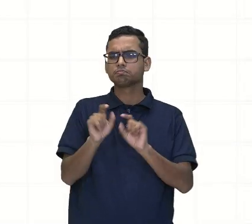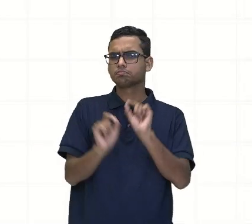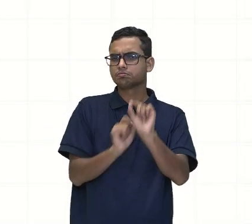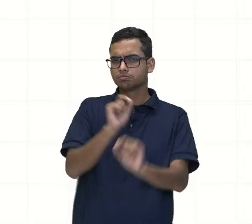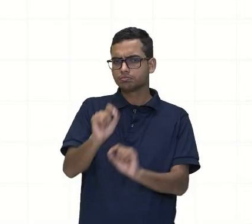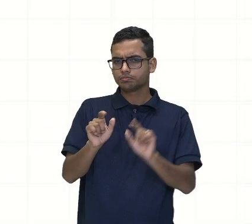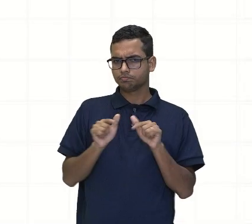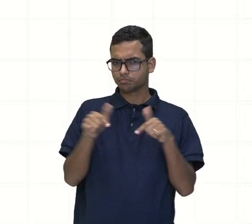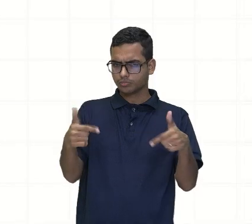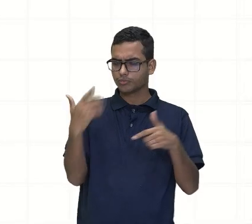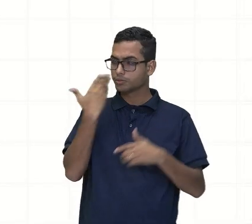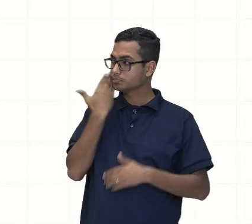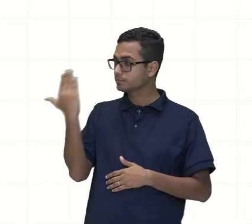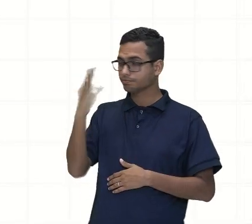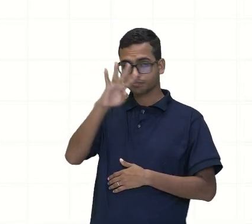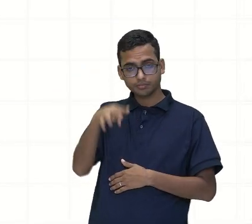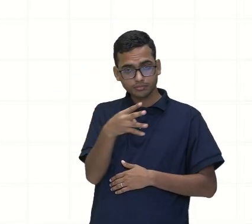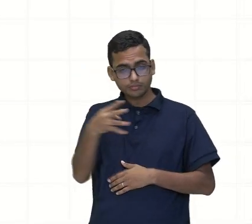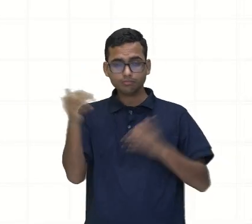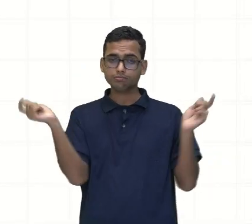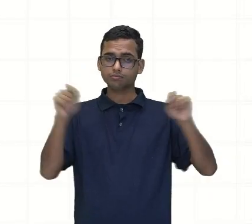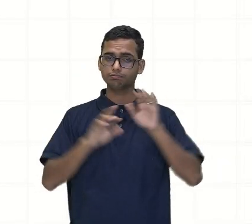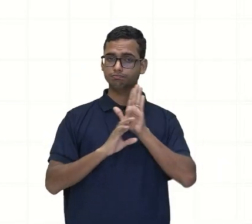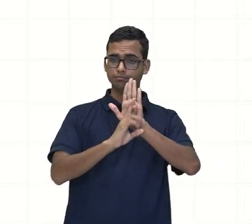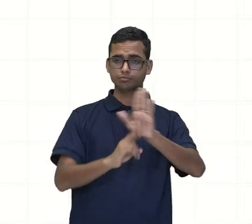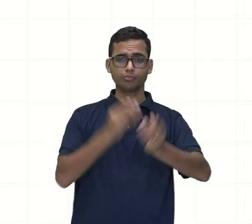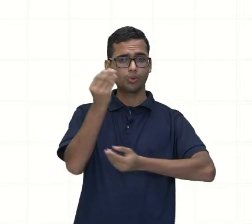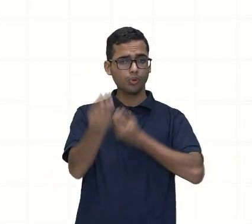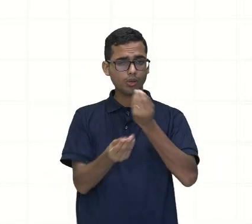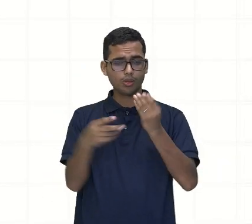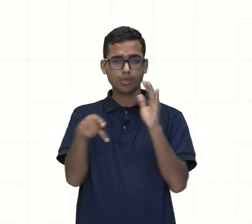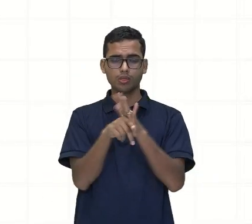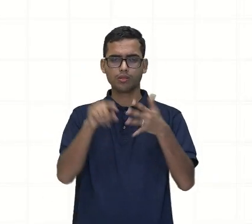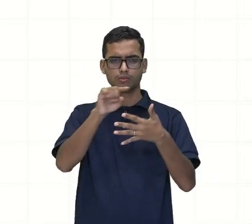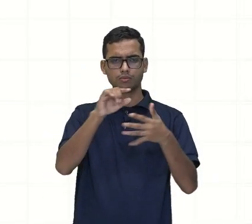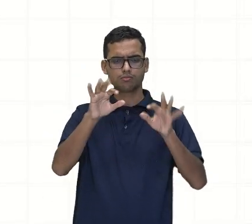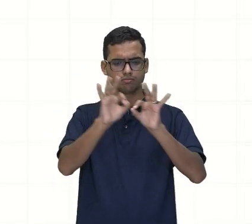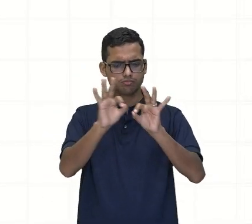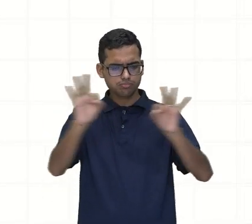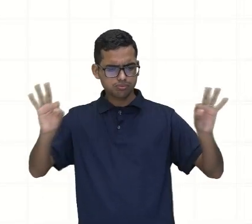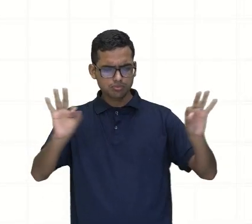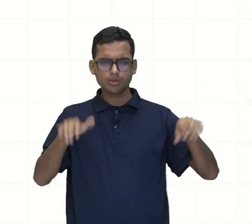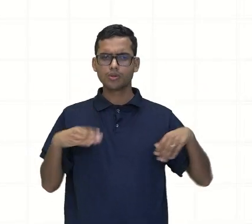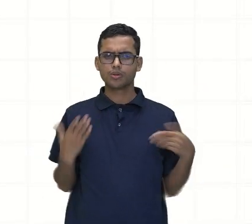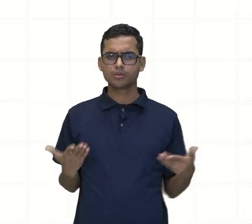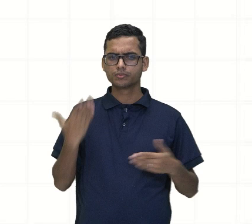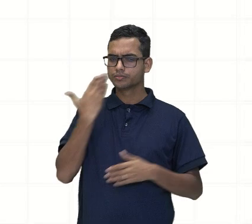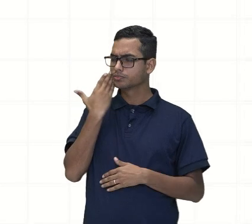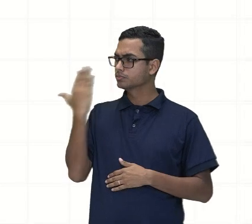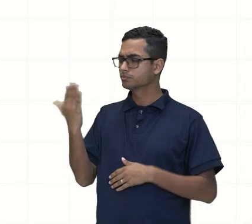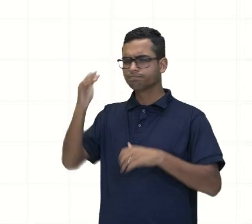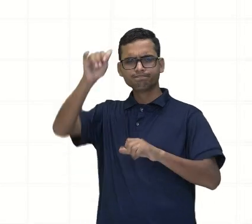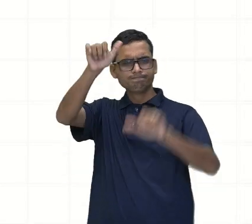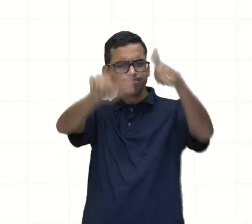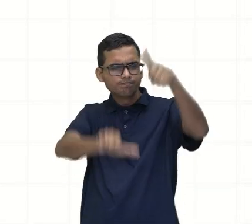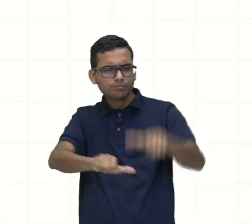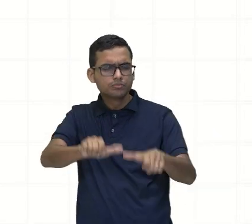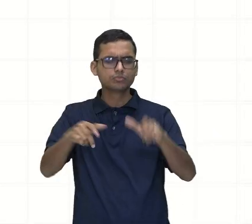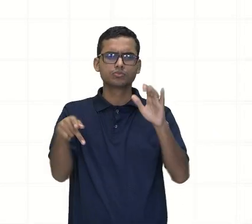Essa tabela pode ser representada pela reta. Então, analisem aqui